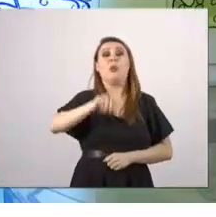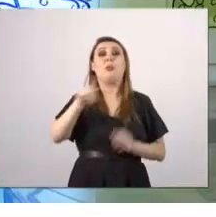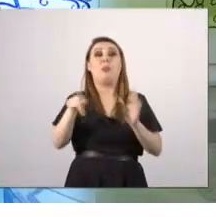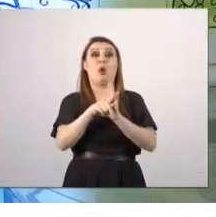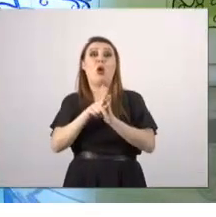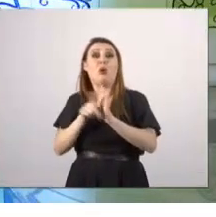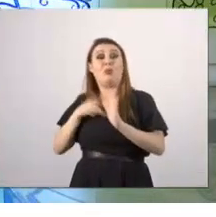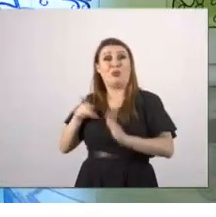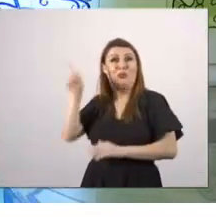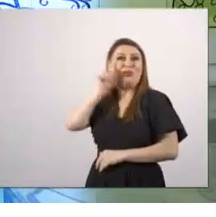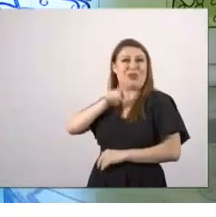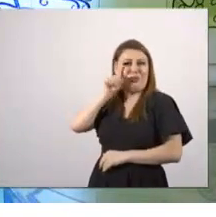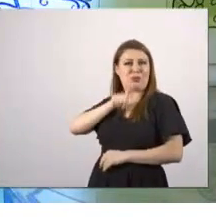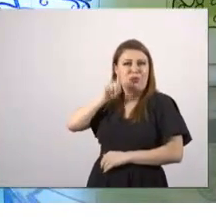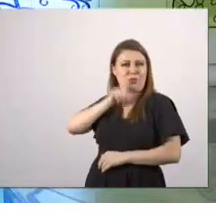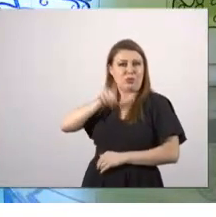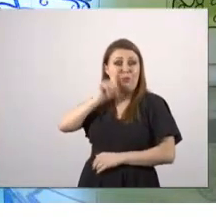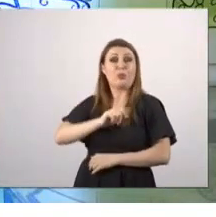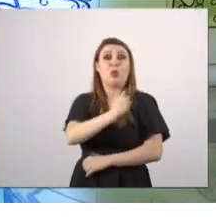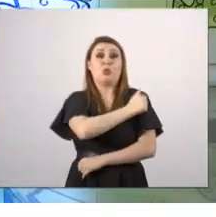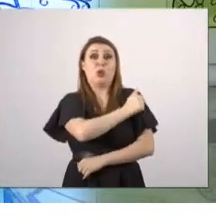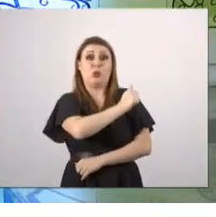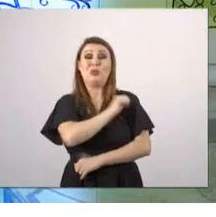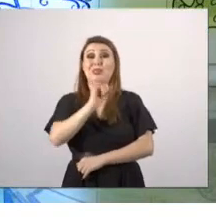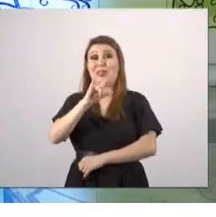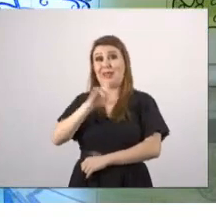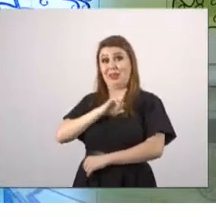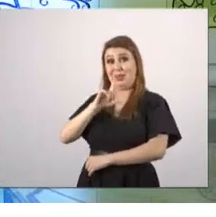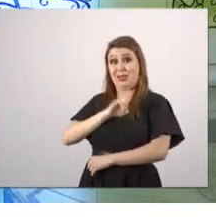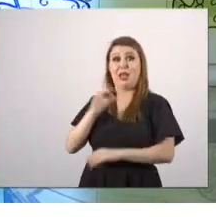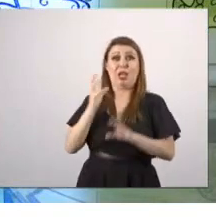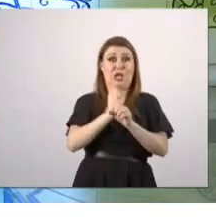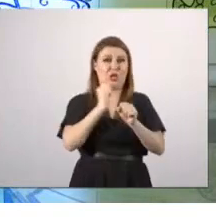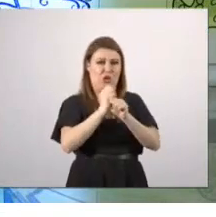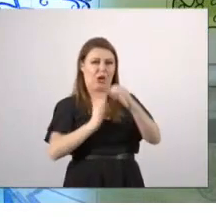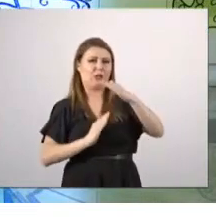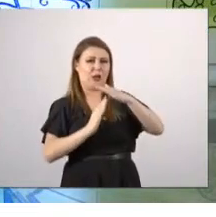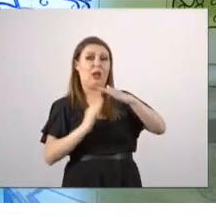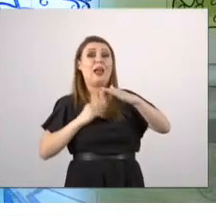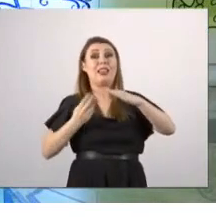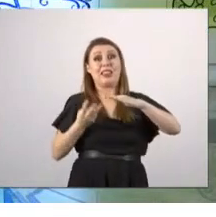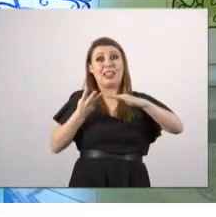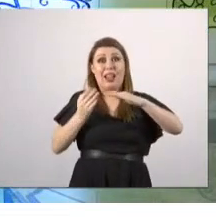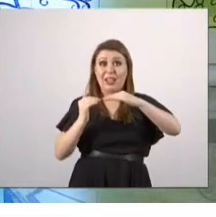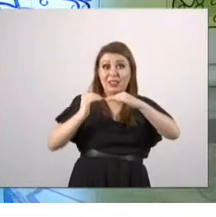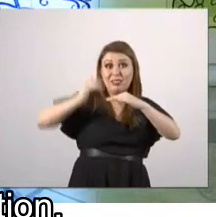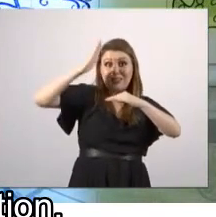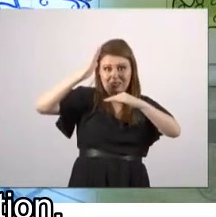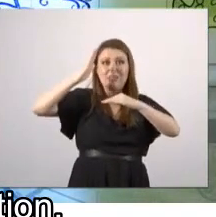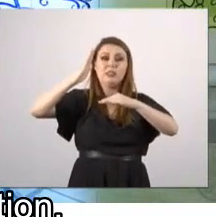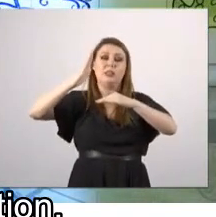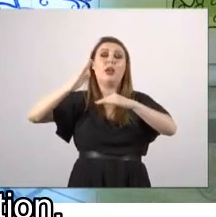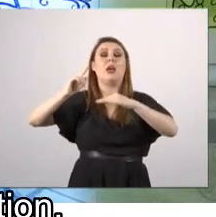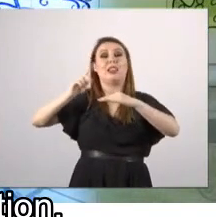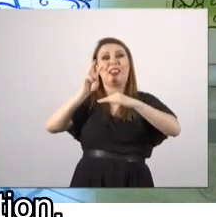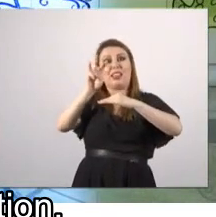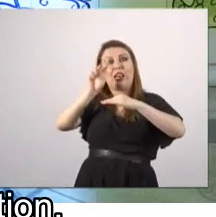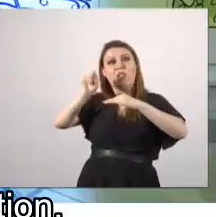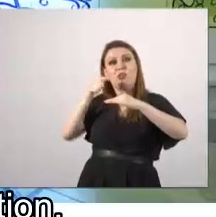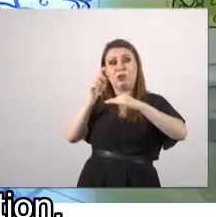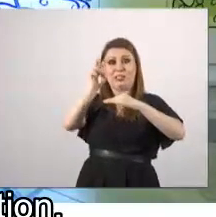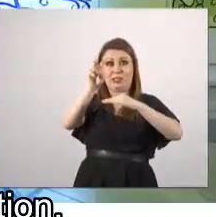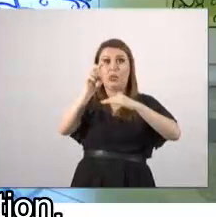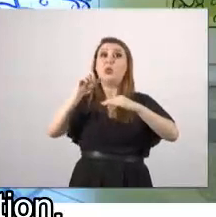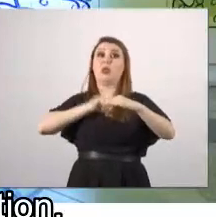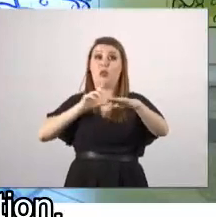Point Average. Estudantes que obtiveram seu GPA igual ou superior a 3,5 são considerados